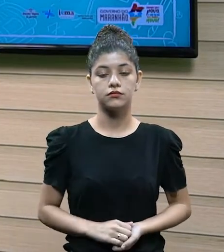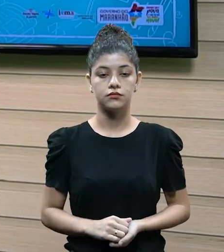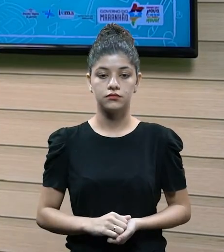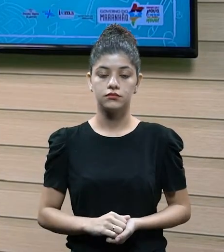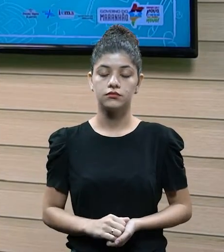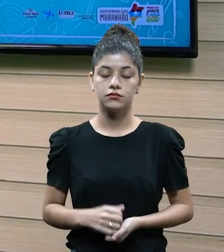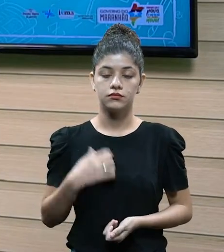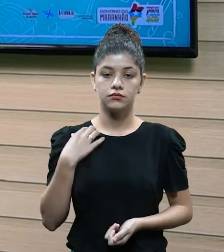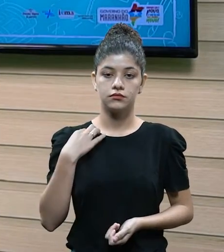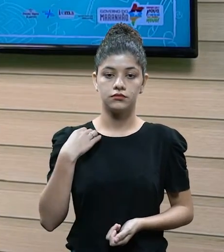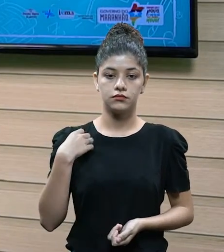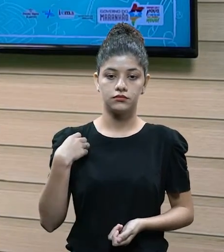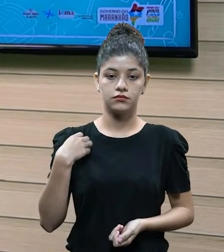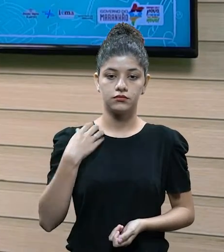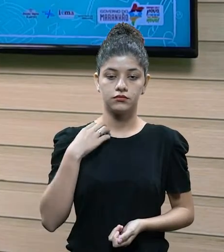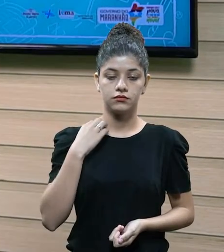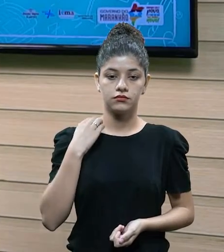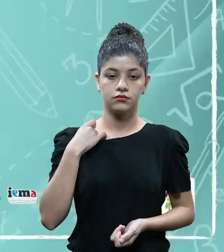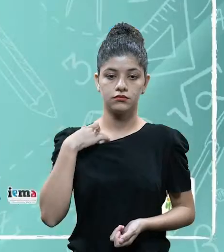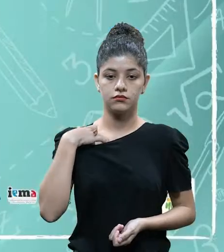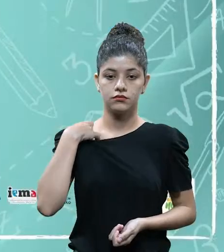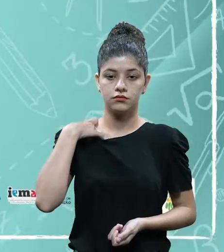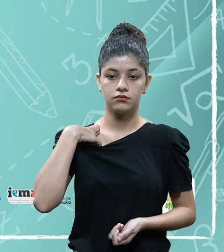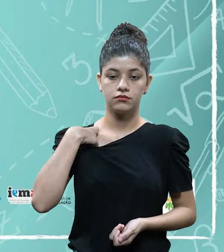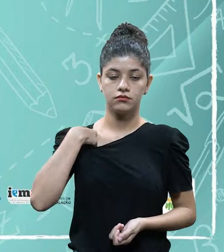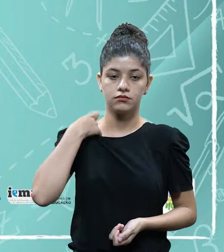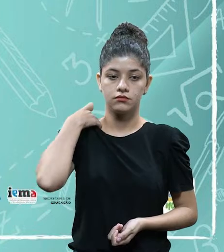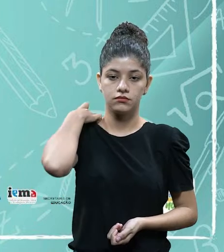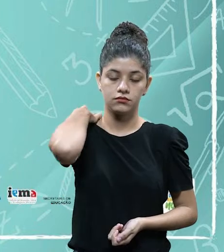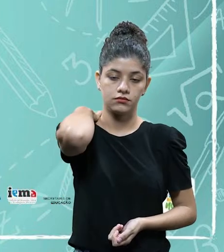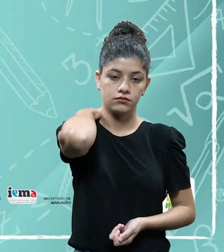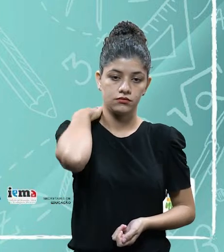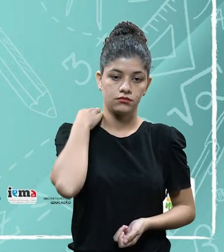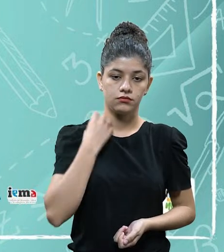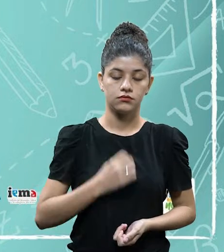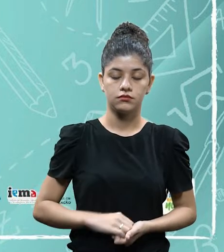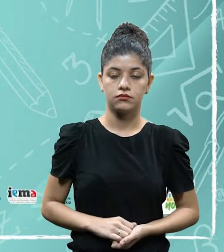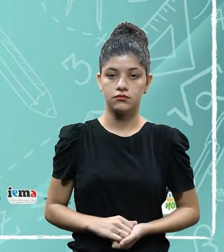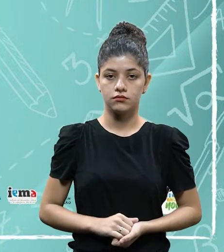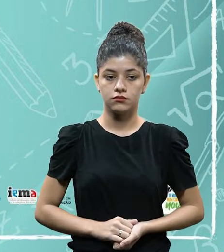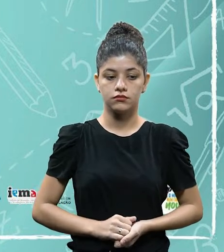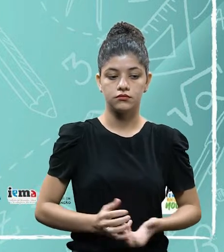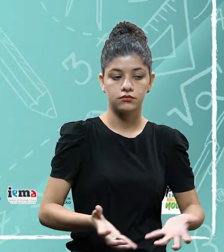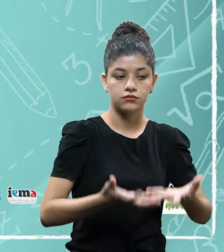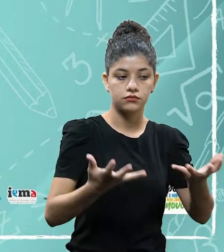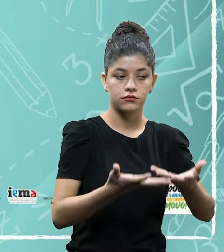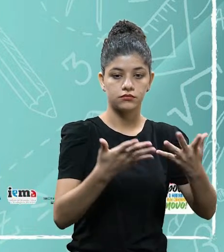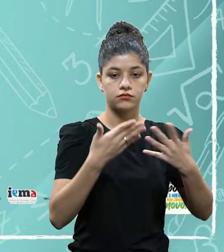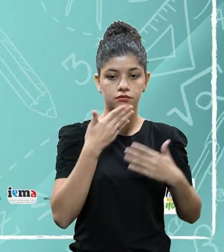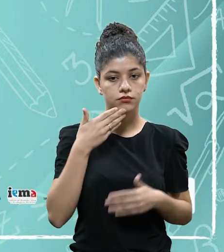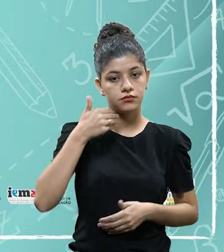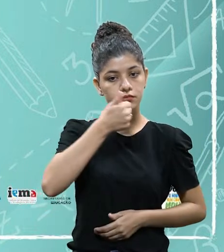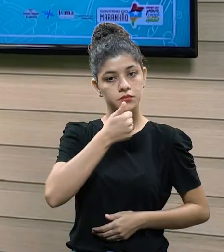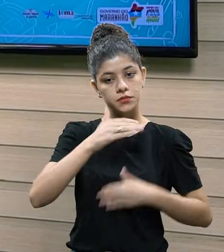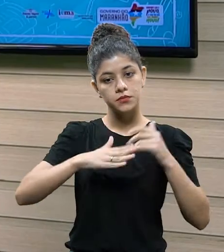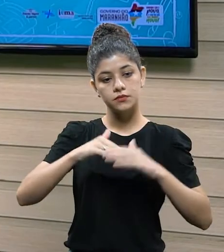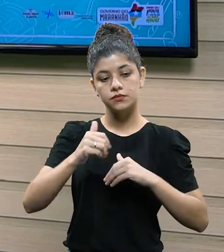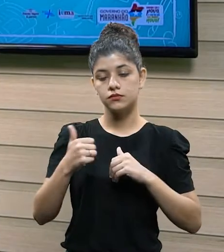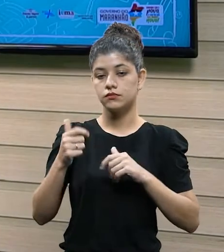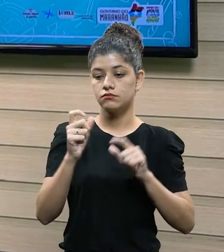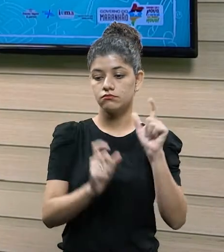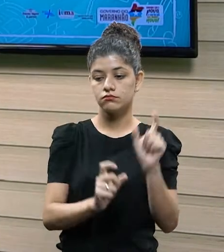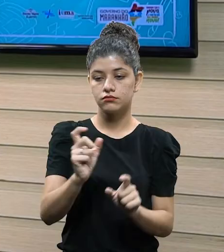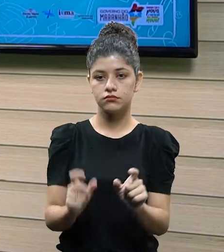bastante sem perder o foco na qualidade. Estimular o aprimoramento profissional de cada membro do time.